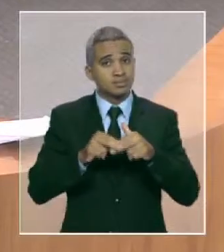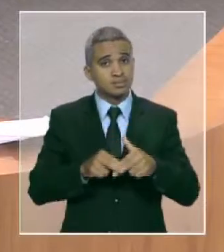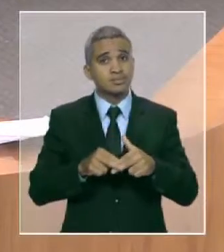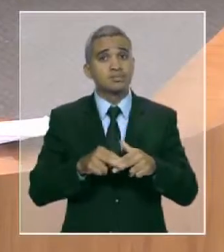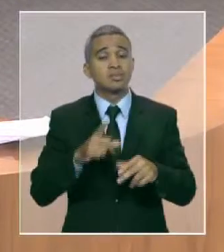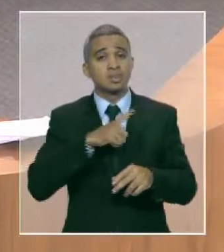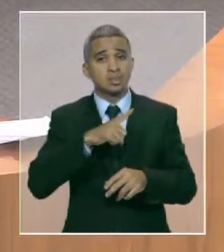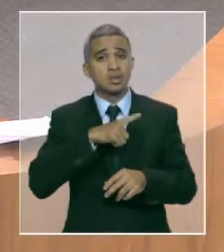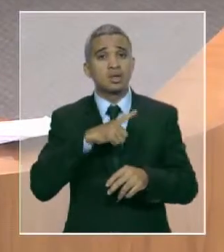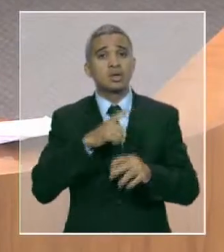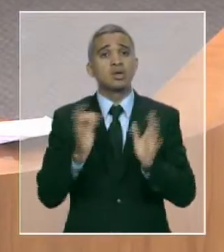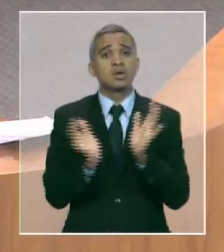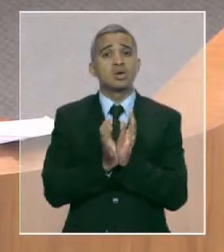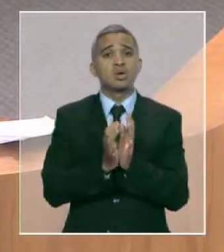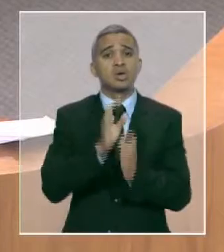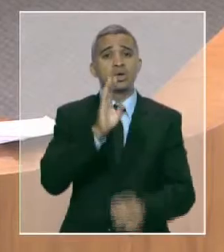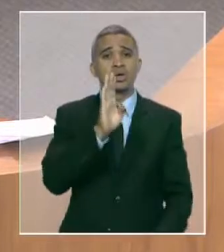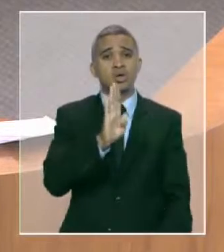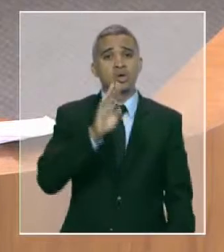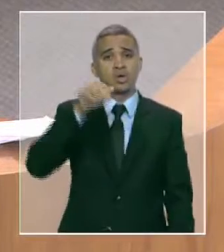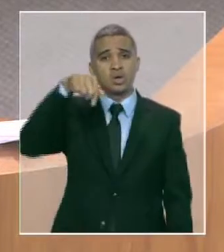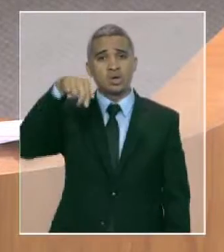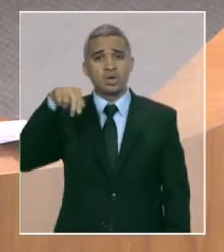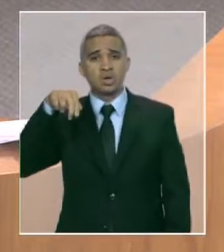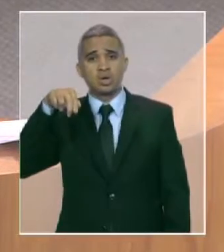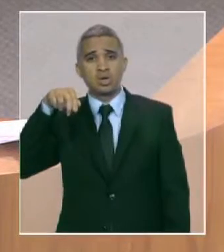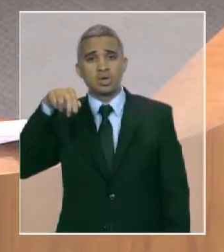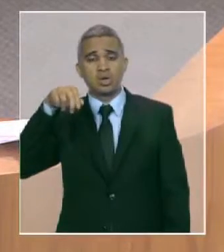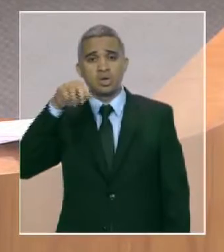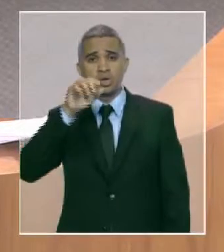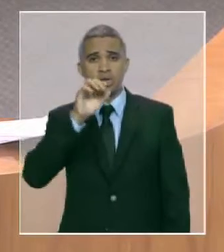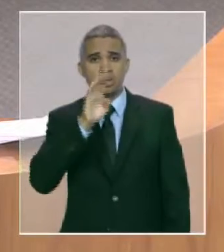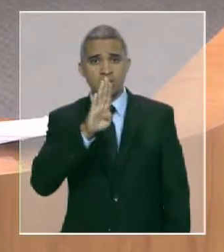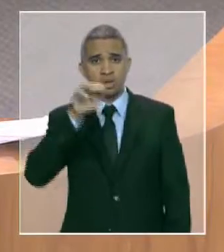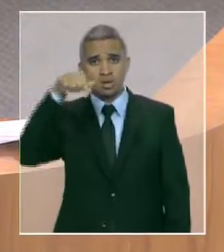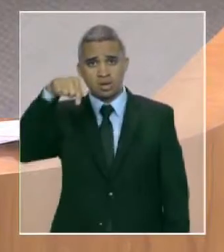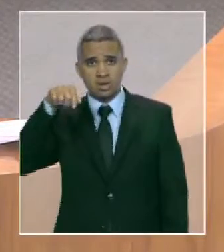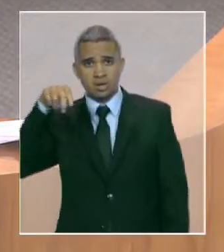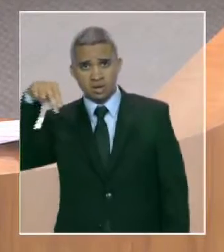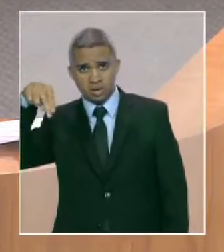BQM. E o esporte hoje, já existe